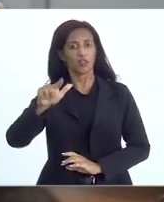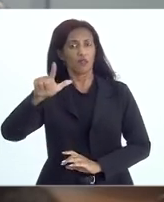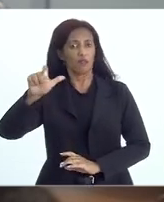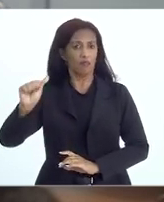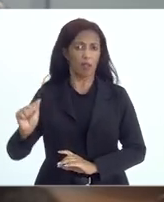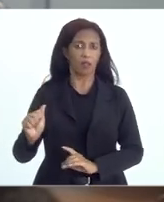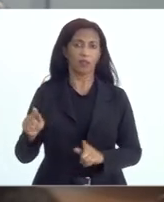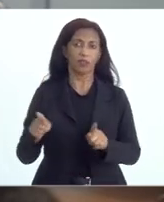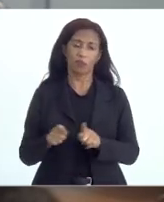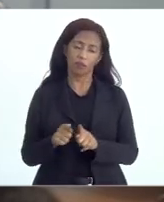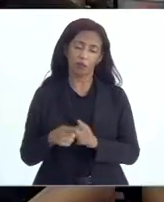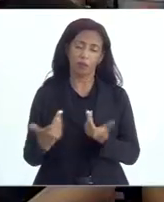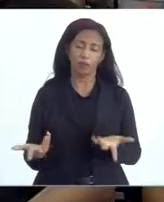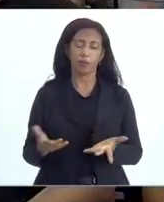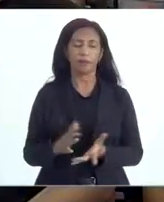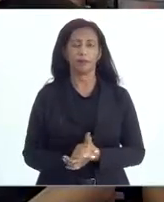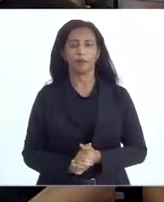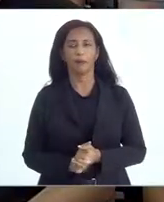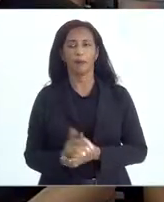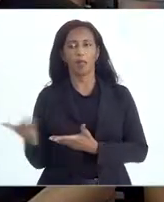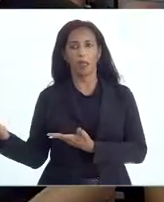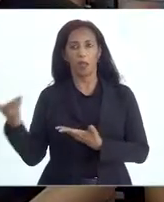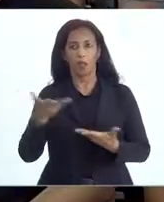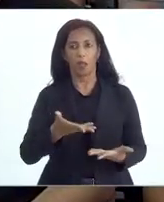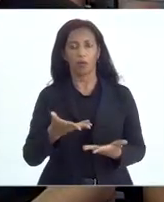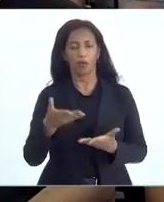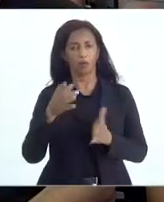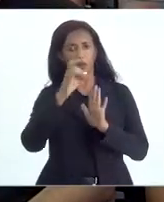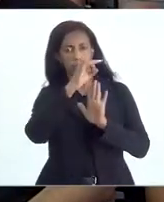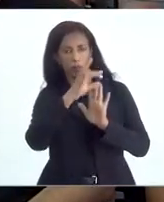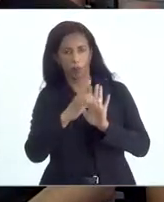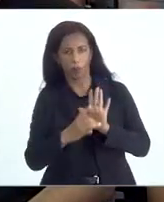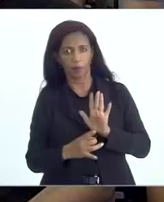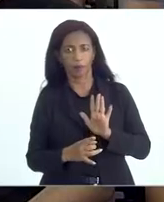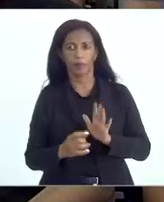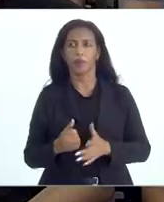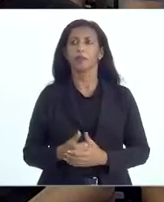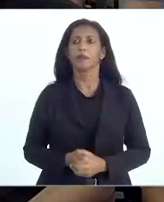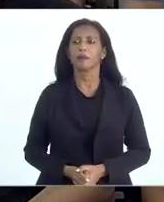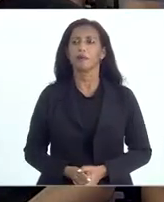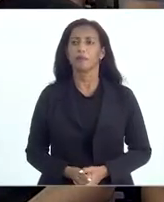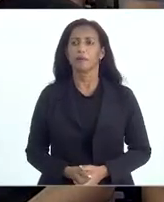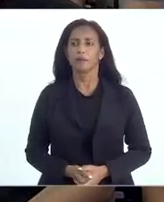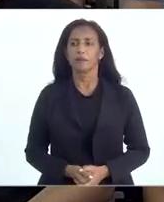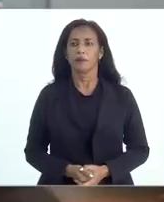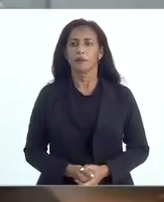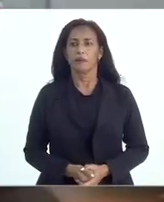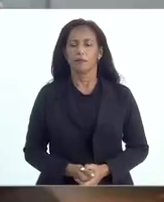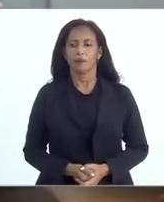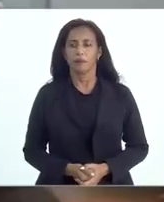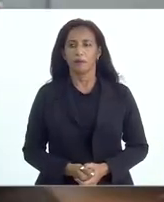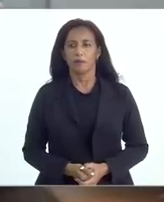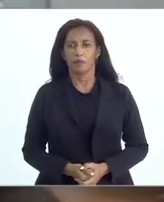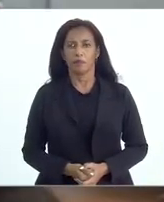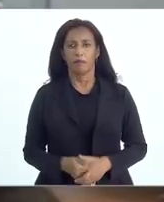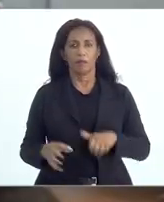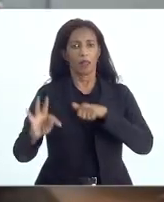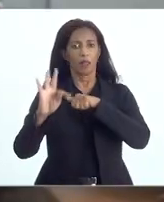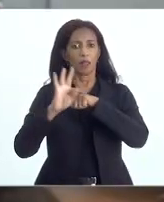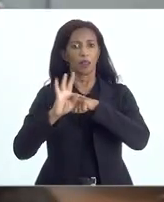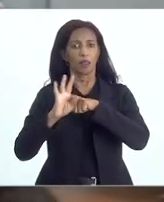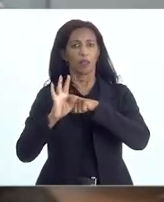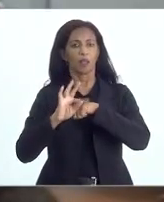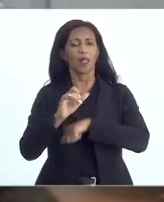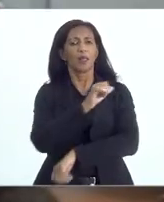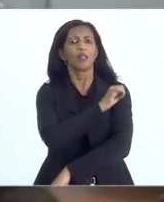Governador e filme confio nele apresentar mais as questões que não chegam são essas bom motoristas é a questão daqueles técnicos de